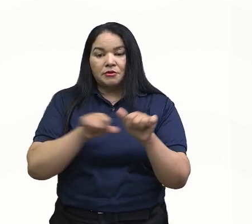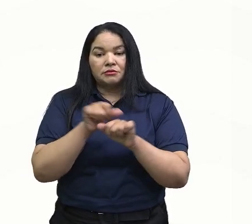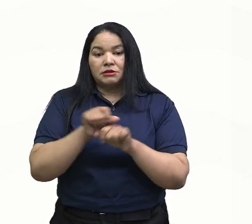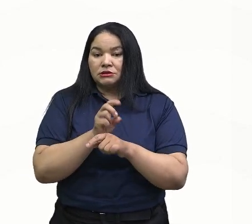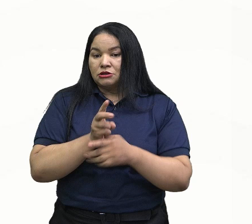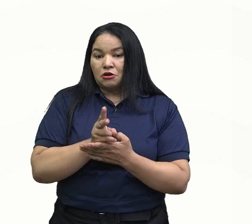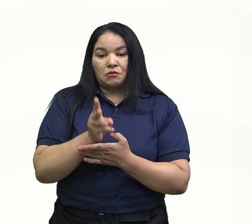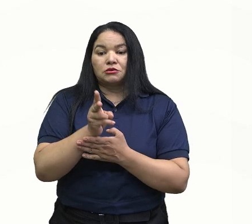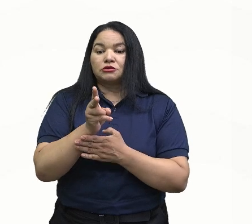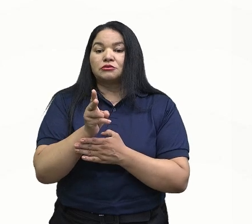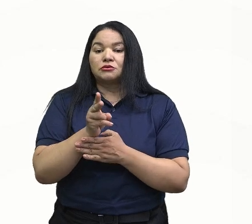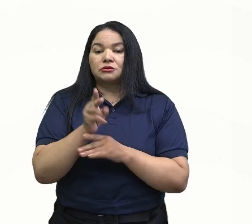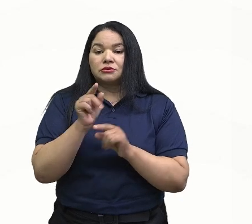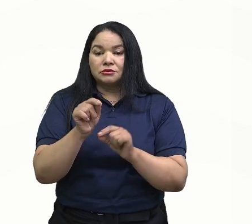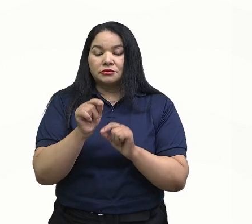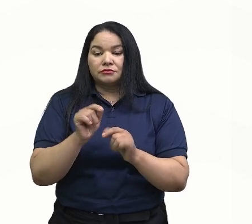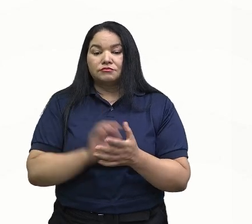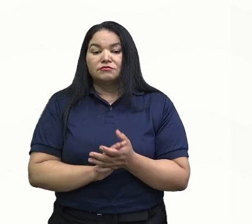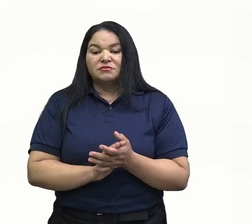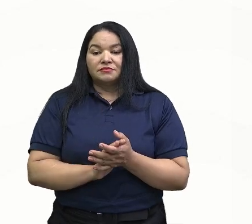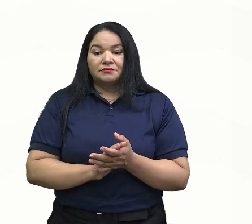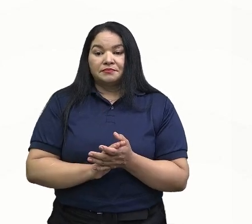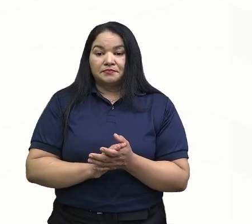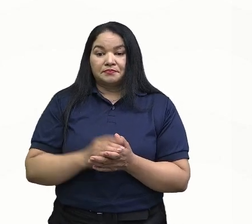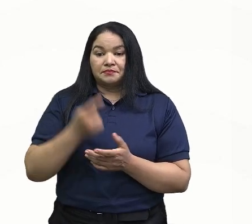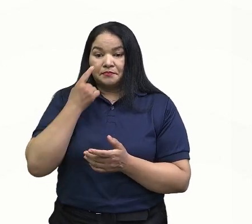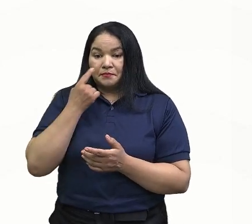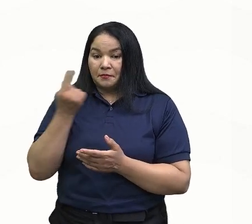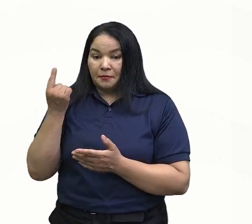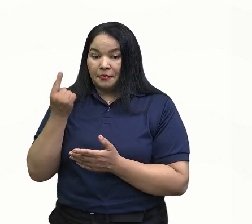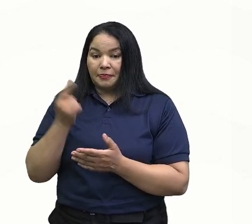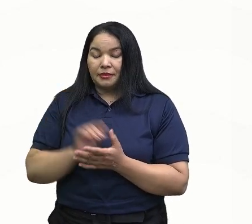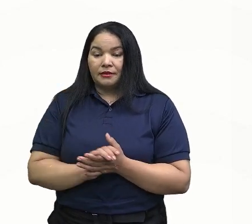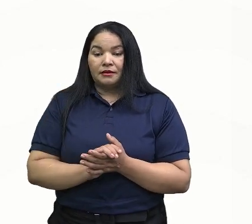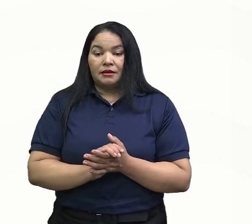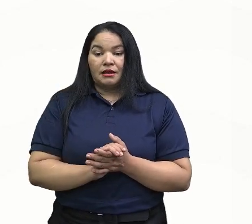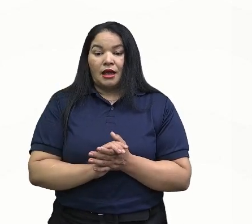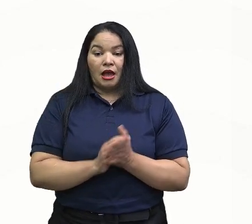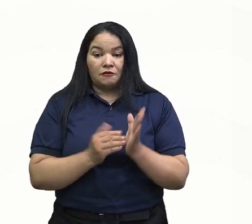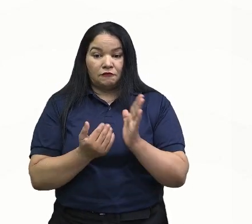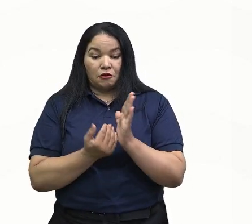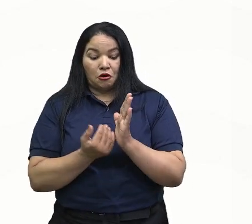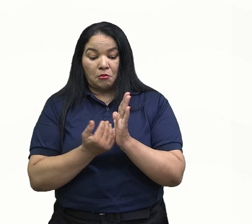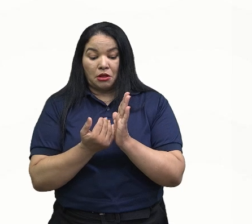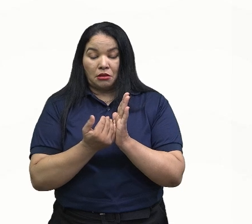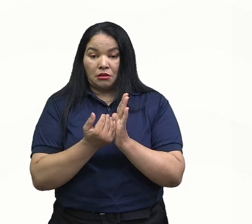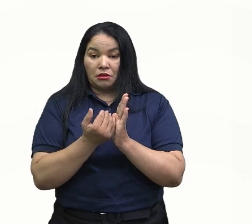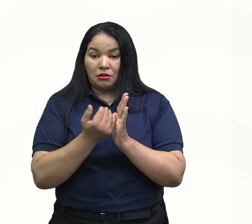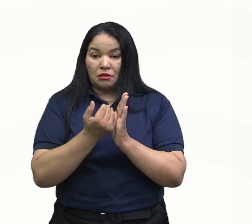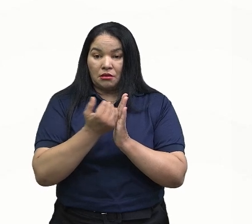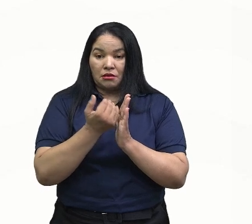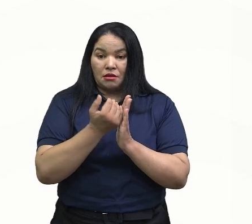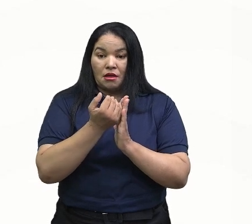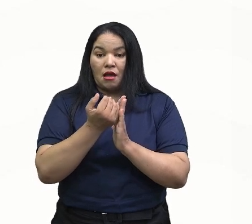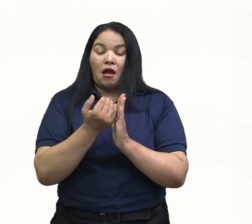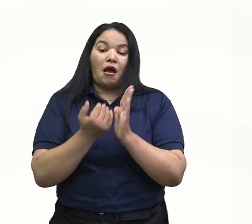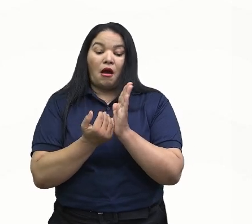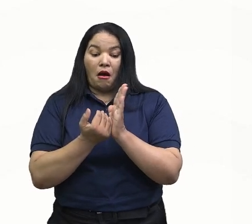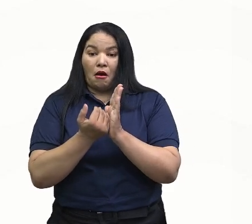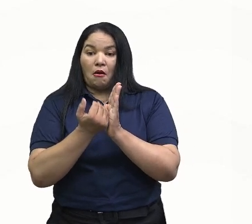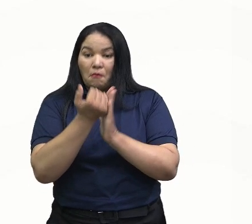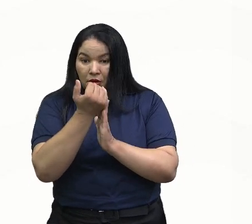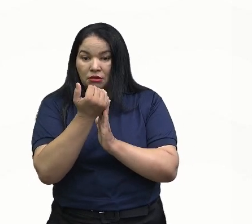continuam. Já à medida que a gente vê aqui, a temperatura vai aumentando gradativamente.